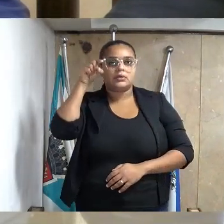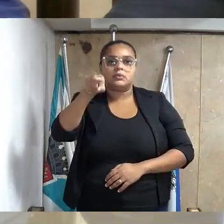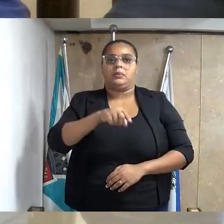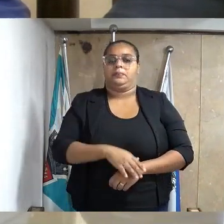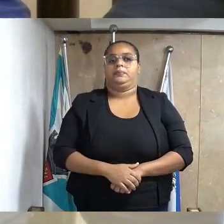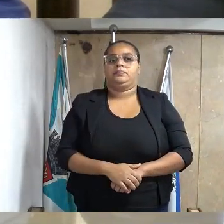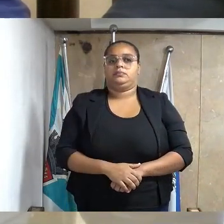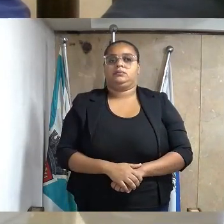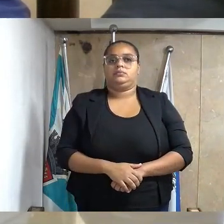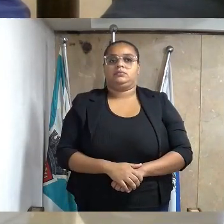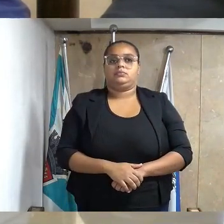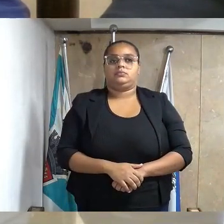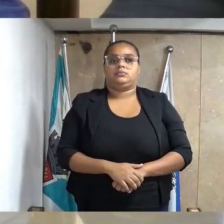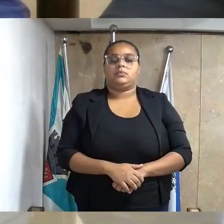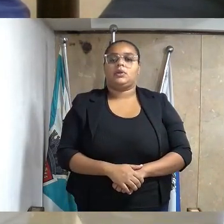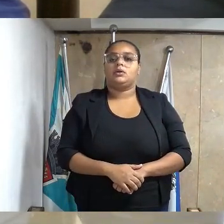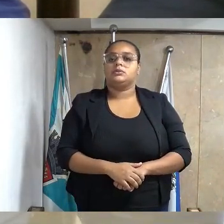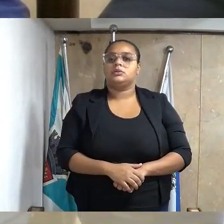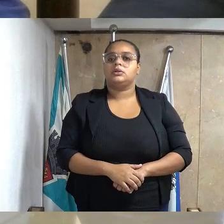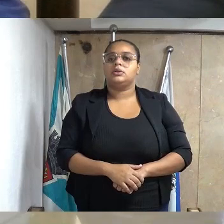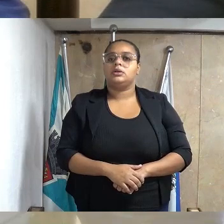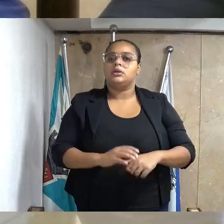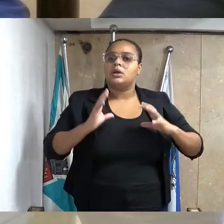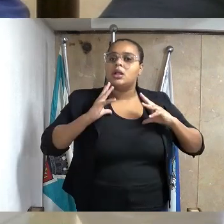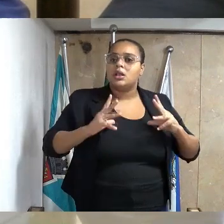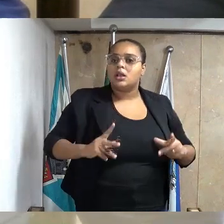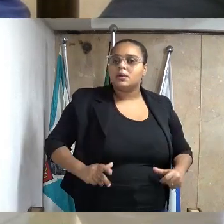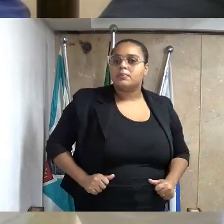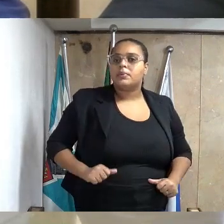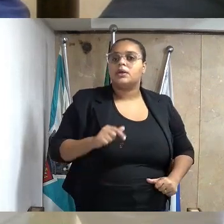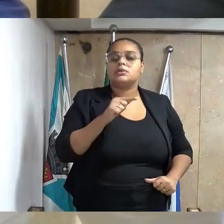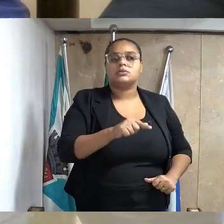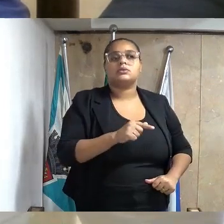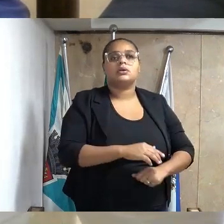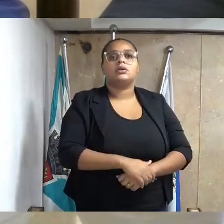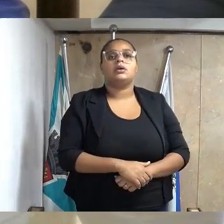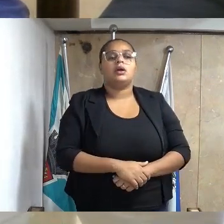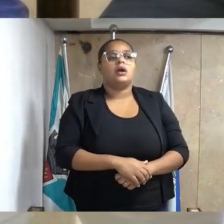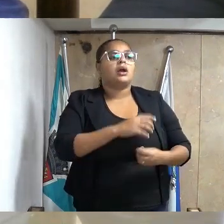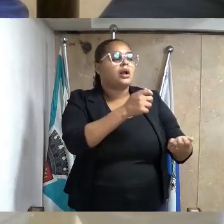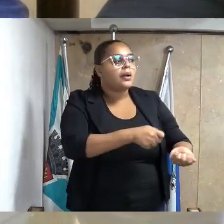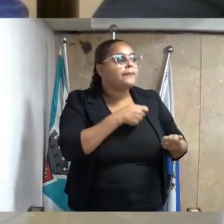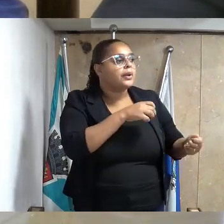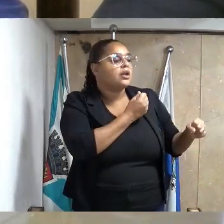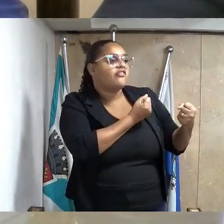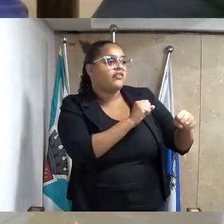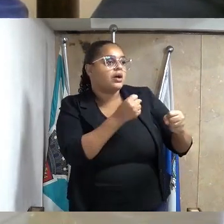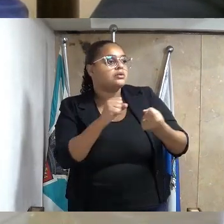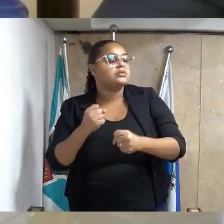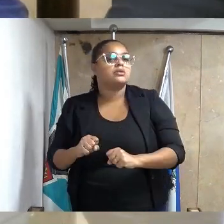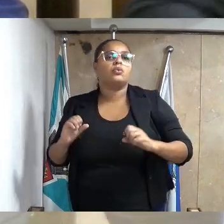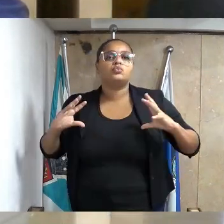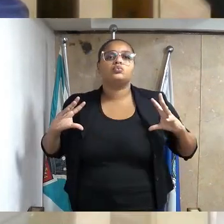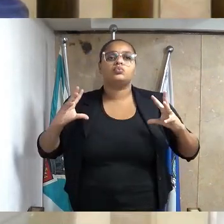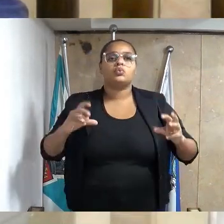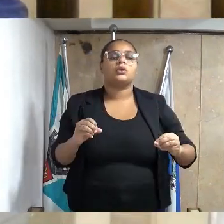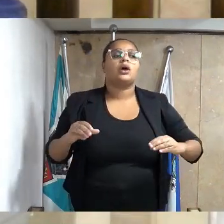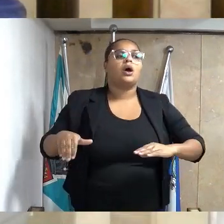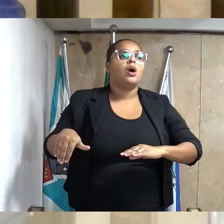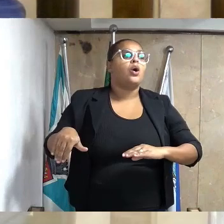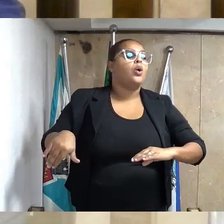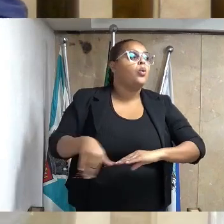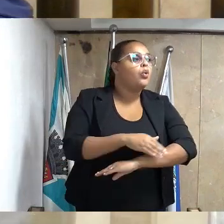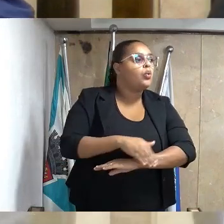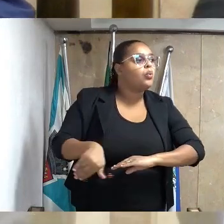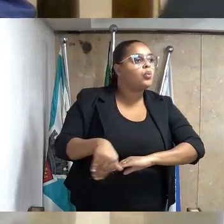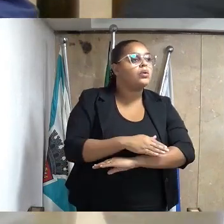prefeito serviços de limpeza, incluindo capim de varreção em toda a extensão da rua Valdir de Souza